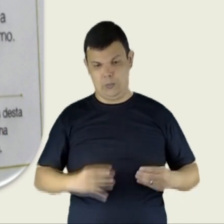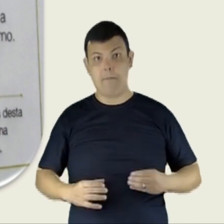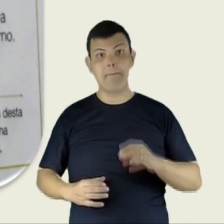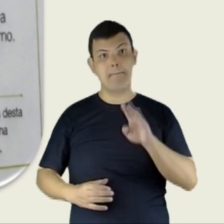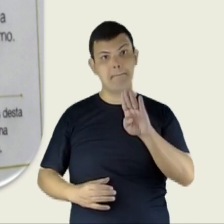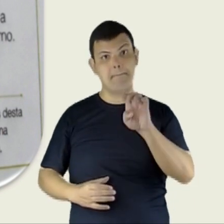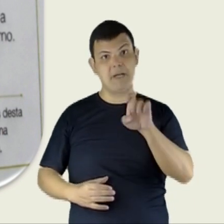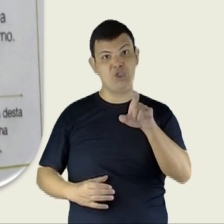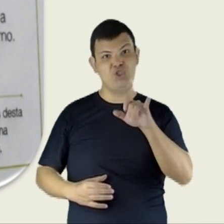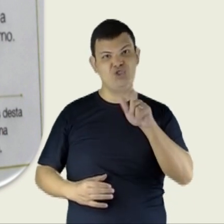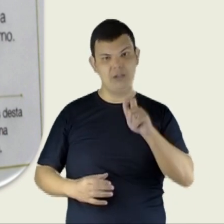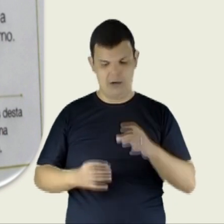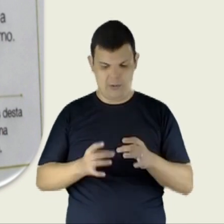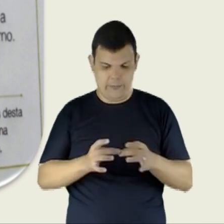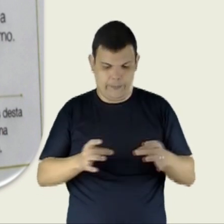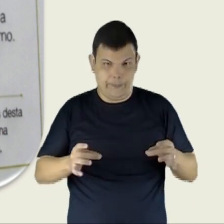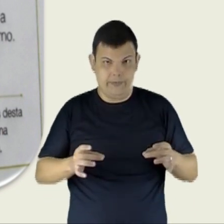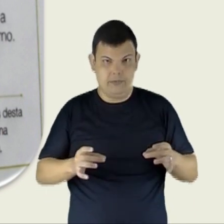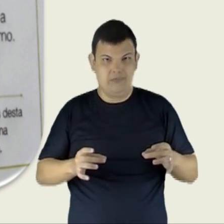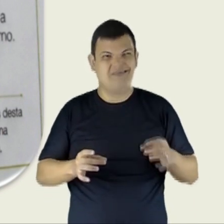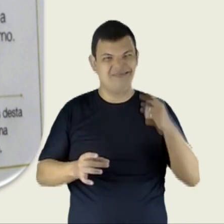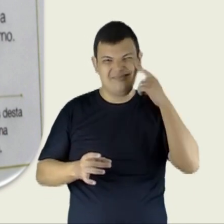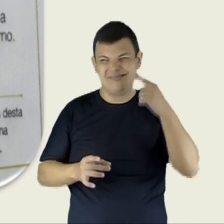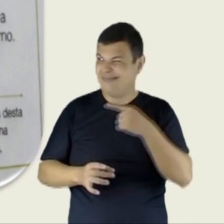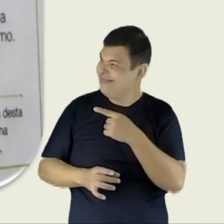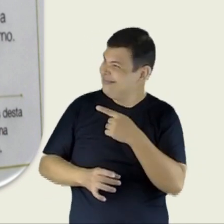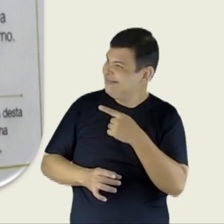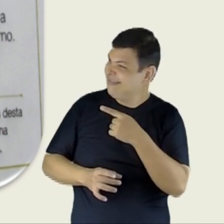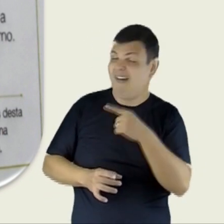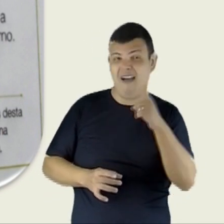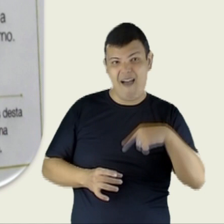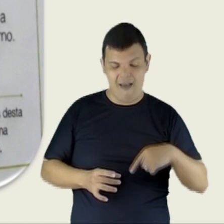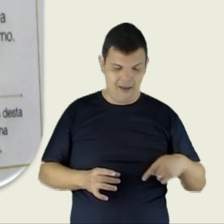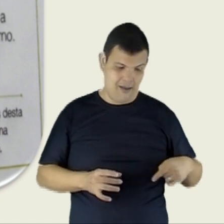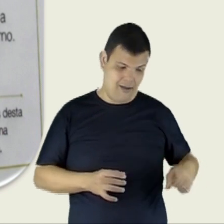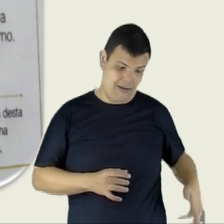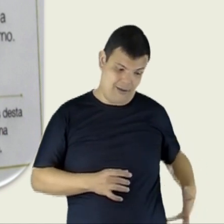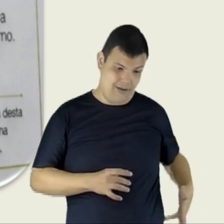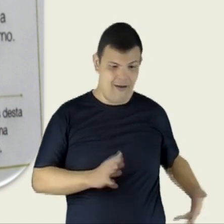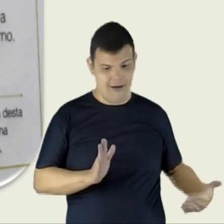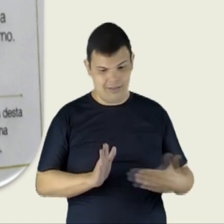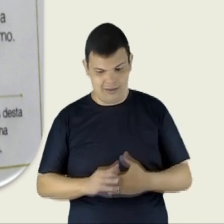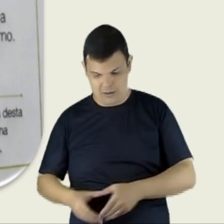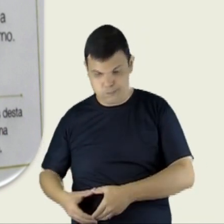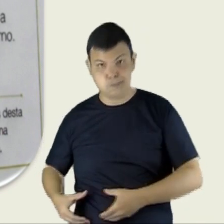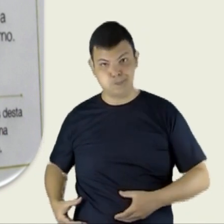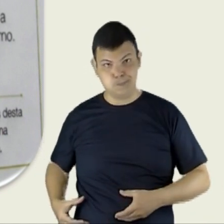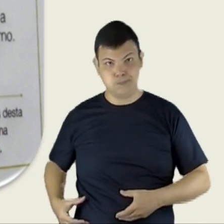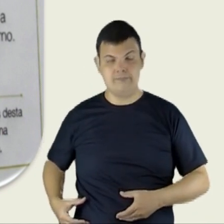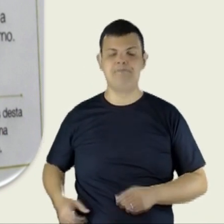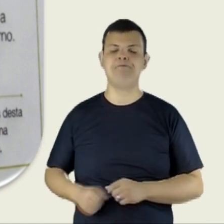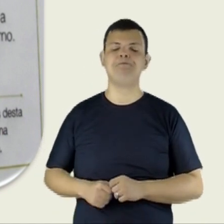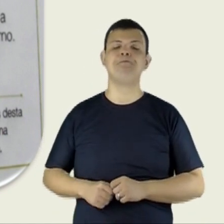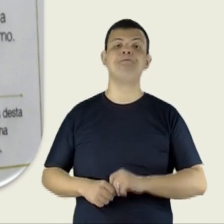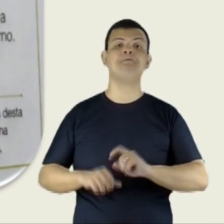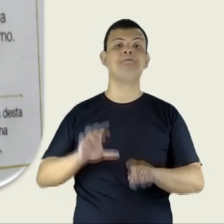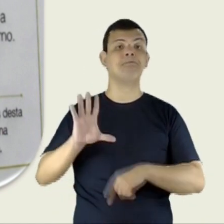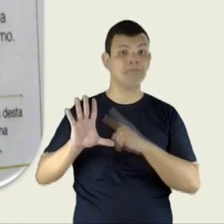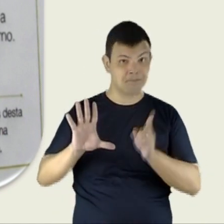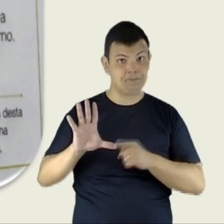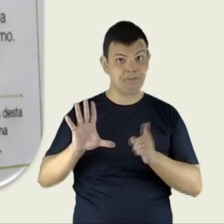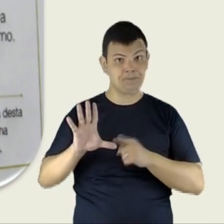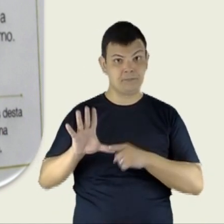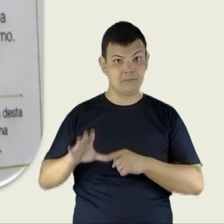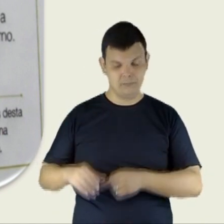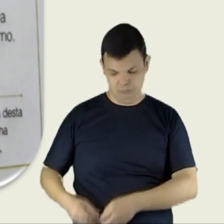urinária pelos ureteres. São esses canais aí que vão ligando do rins até a bexiga. No quinto momento, a urina